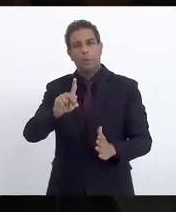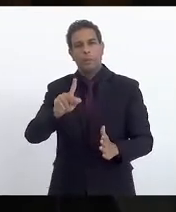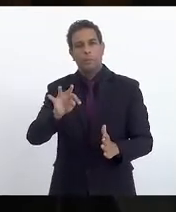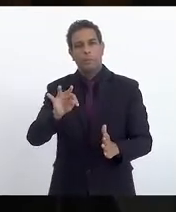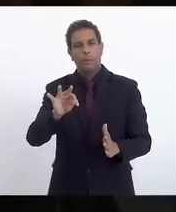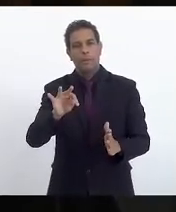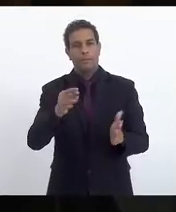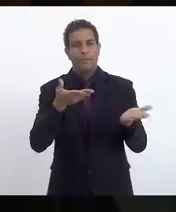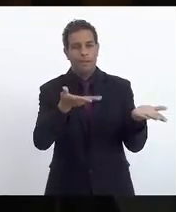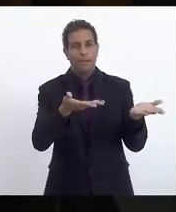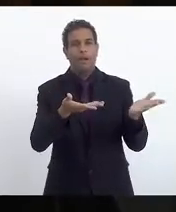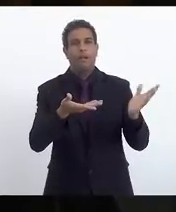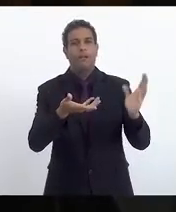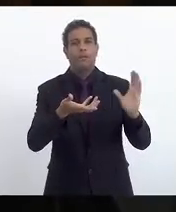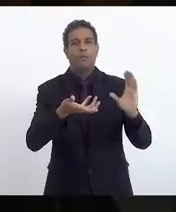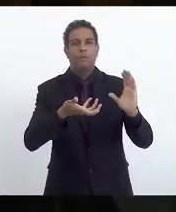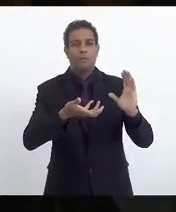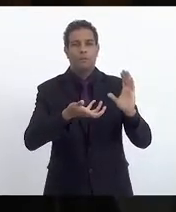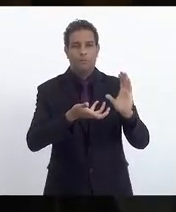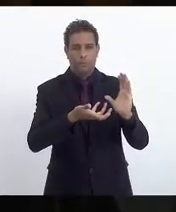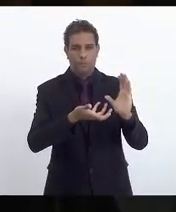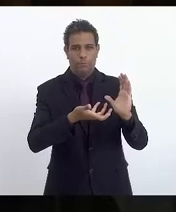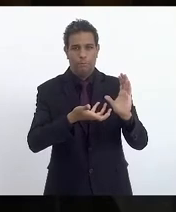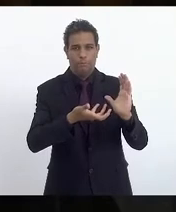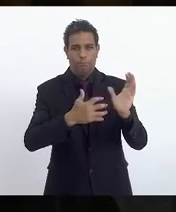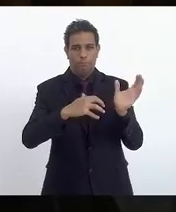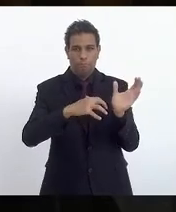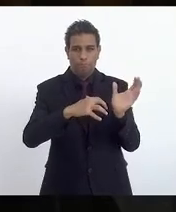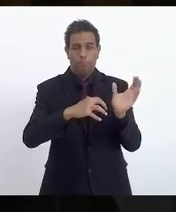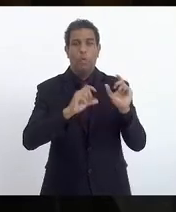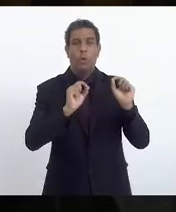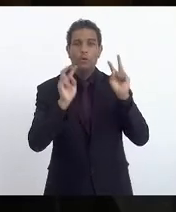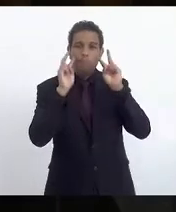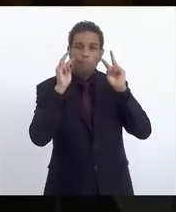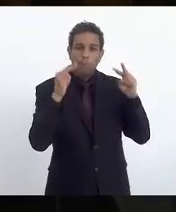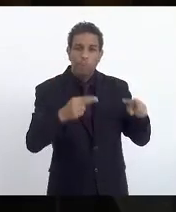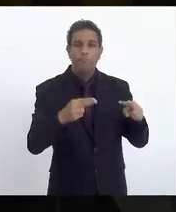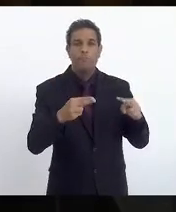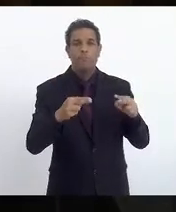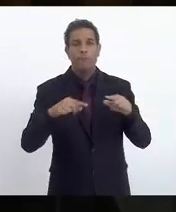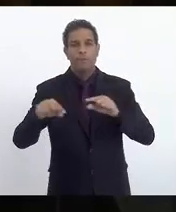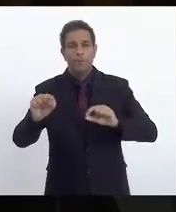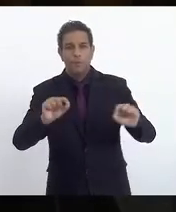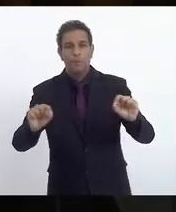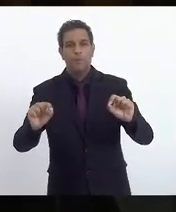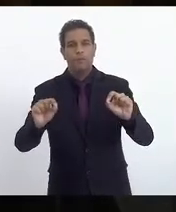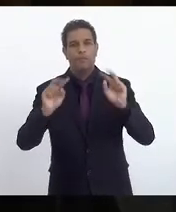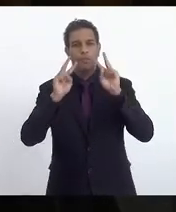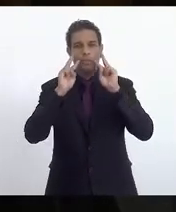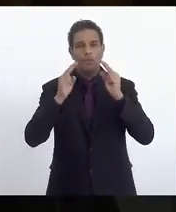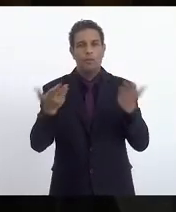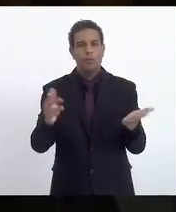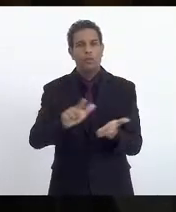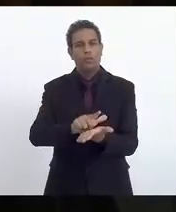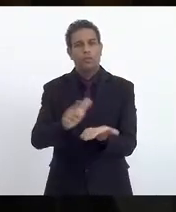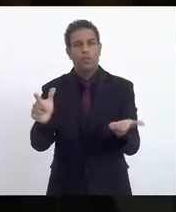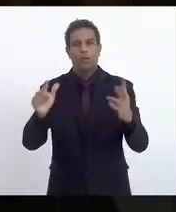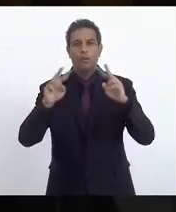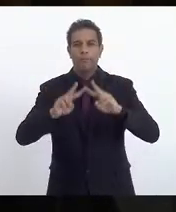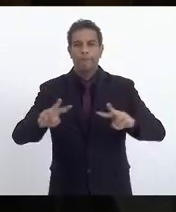Nacional é seguramente vossa excelência o jornais hoje